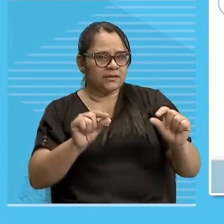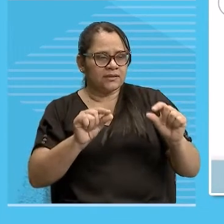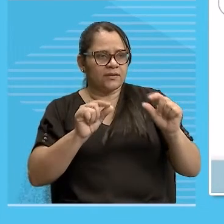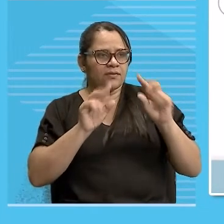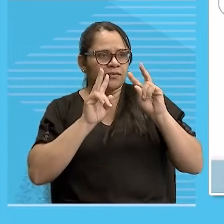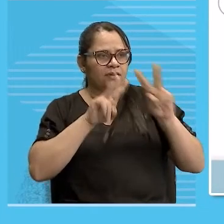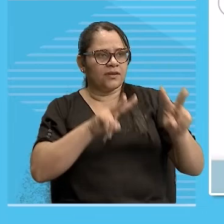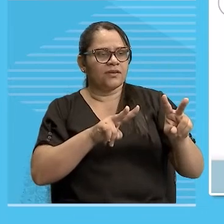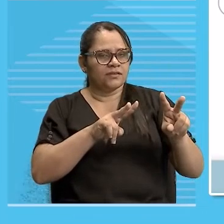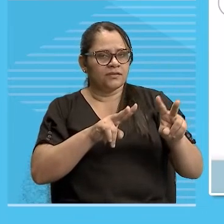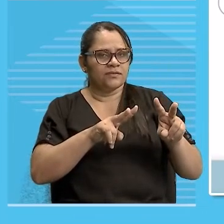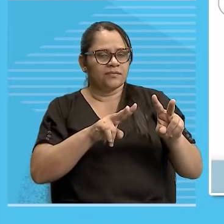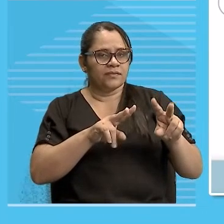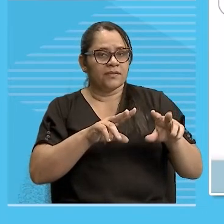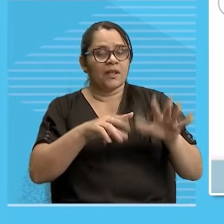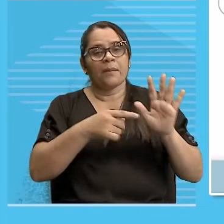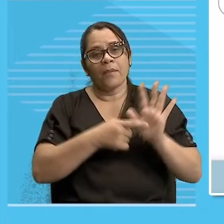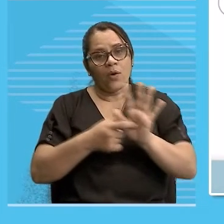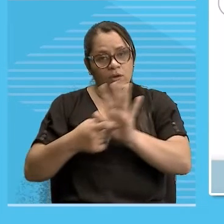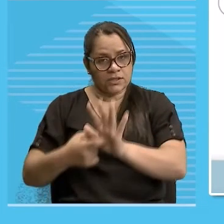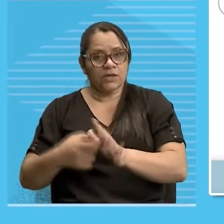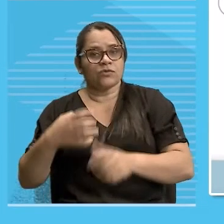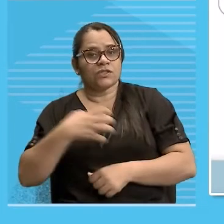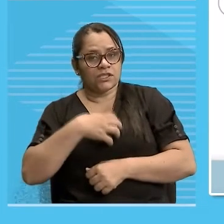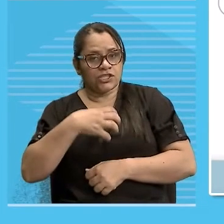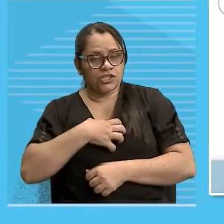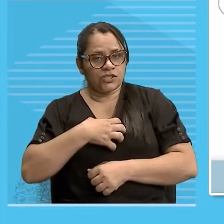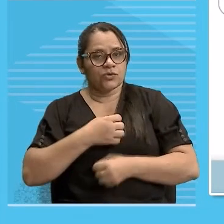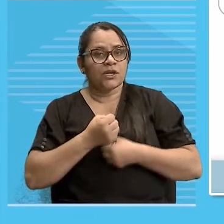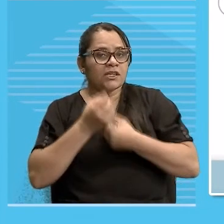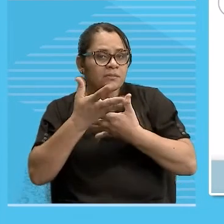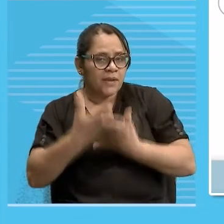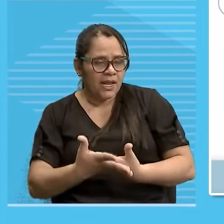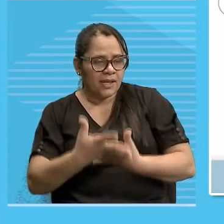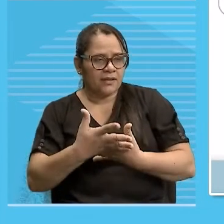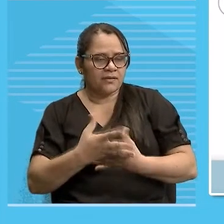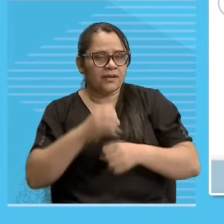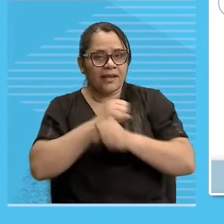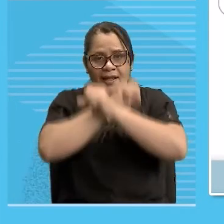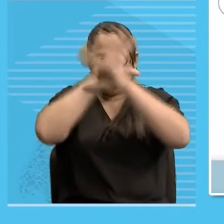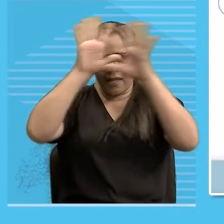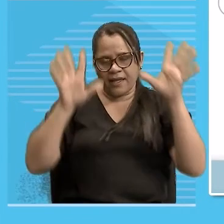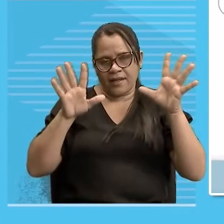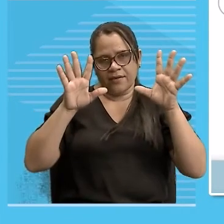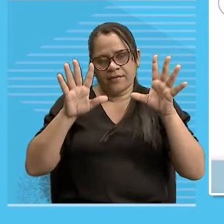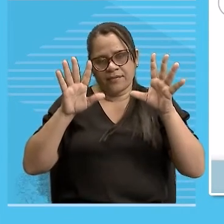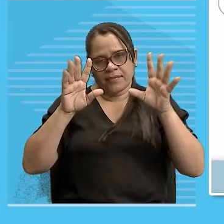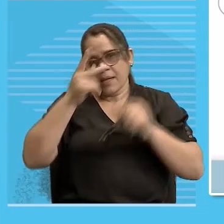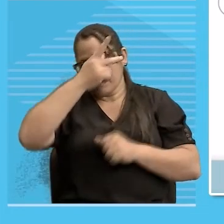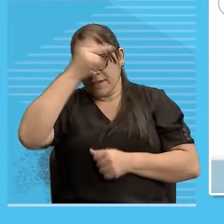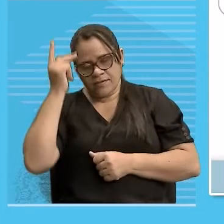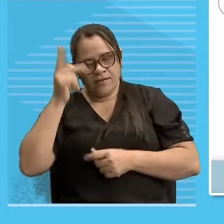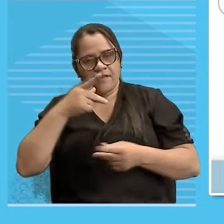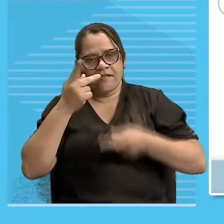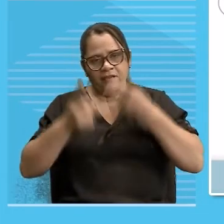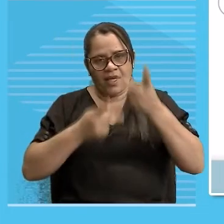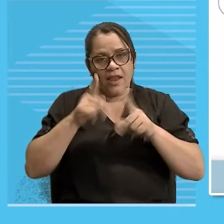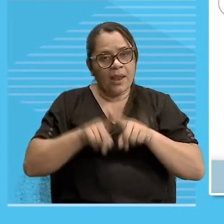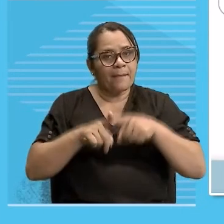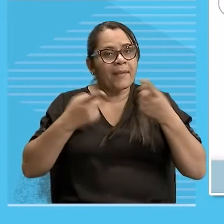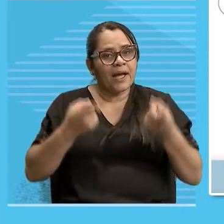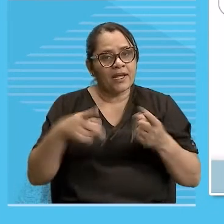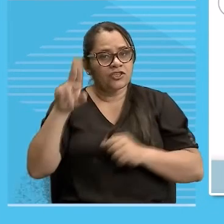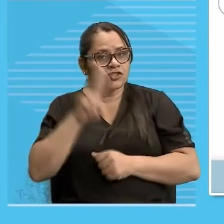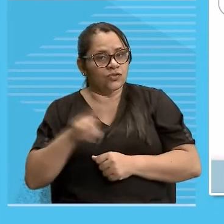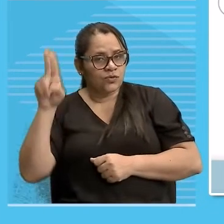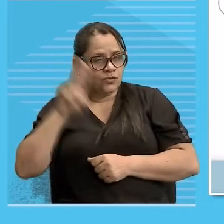do sentido, quais interjeições podem expressar isso aqui? Claro que você vai dizendo, mas eu posso utilizar muitas